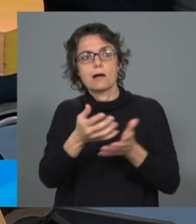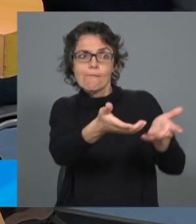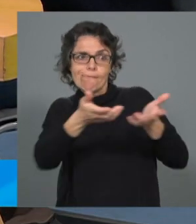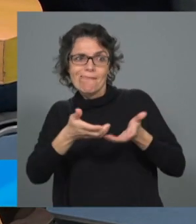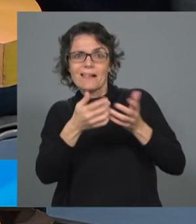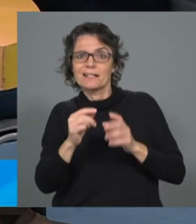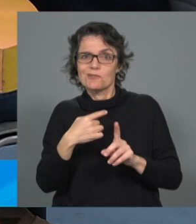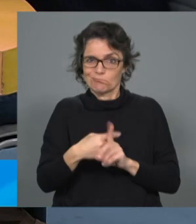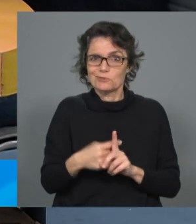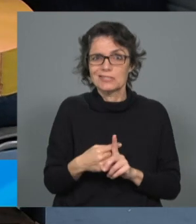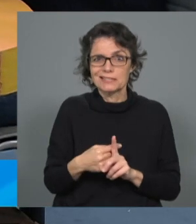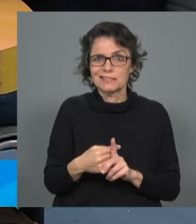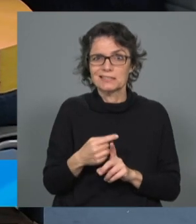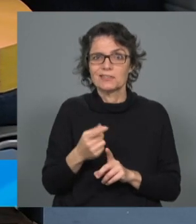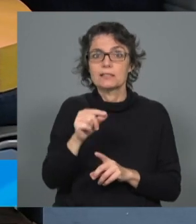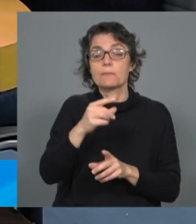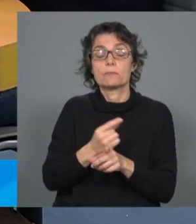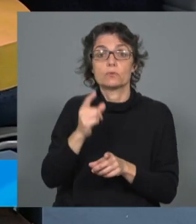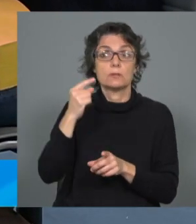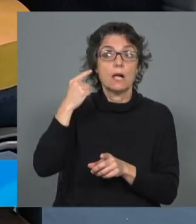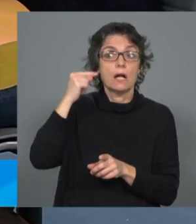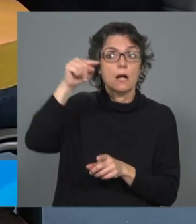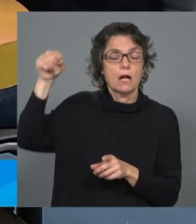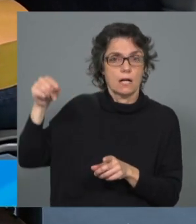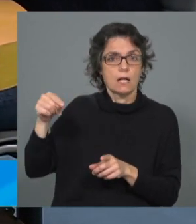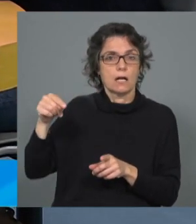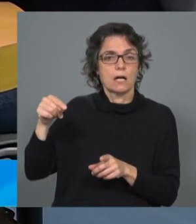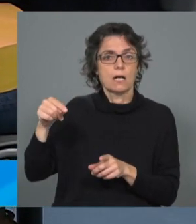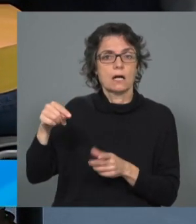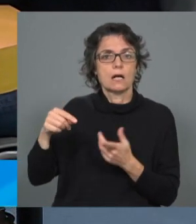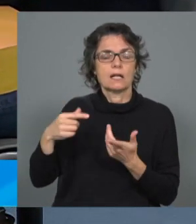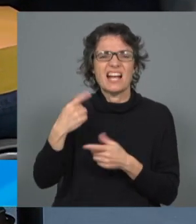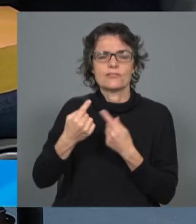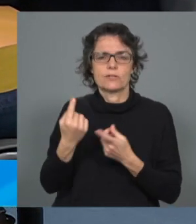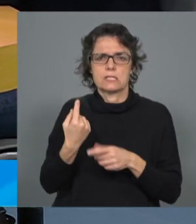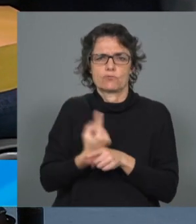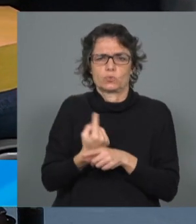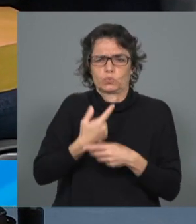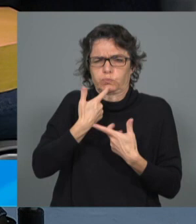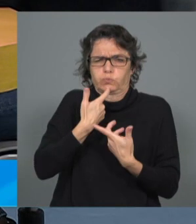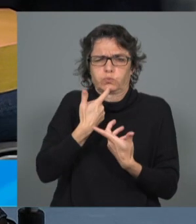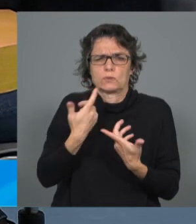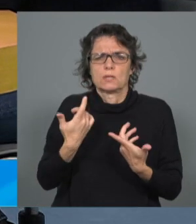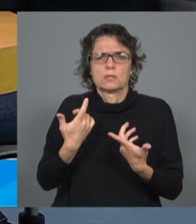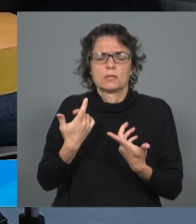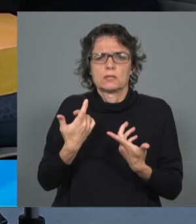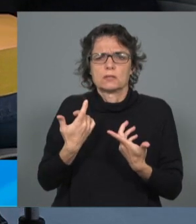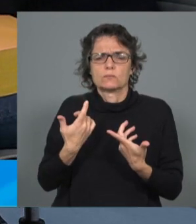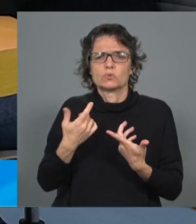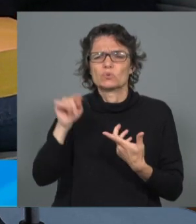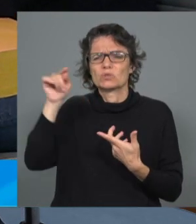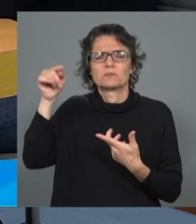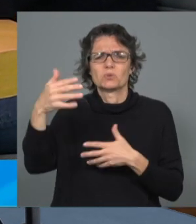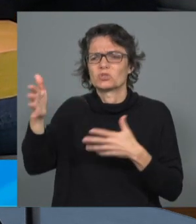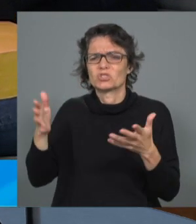também temos muitas vezes relatos de alguma até abundância ou excesso de bens que depois não